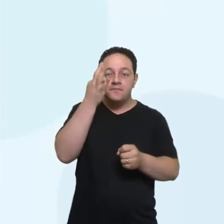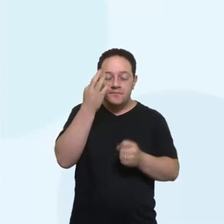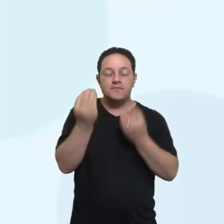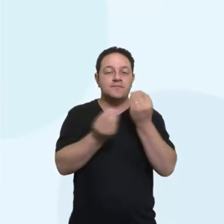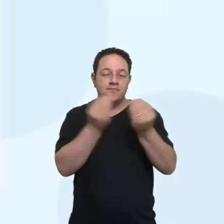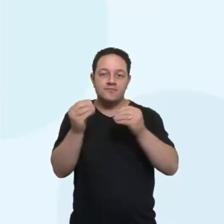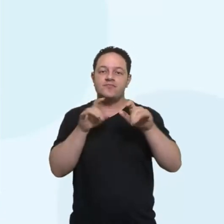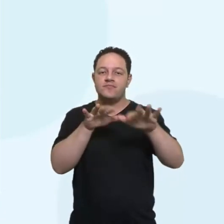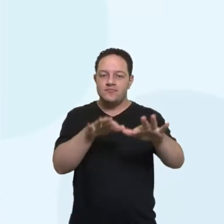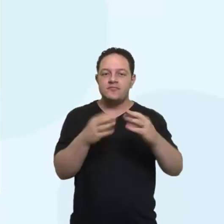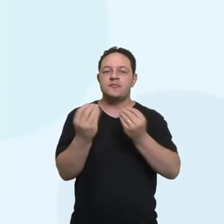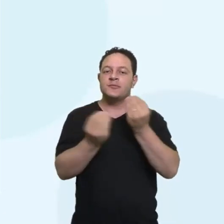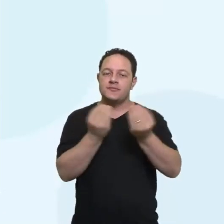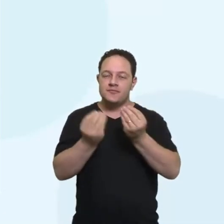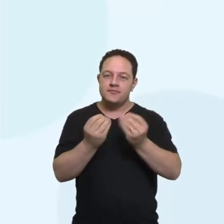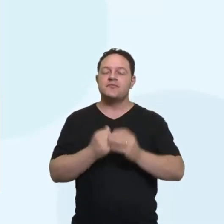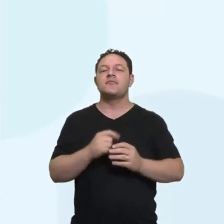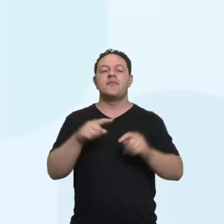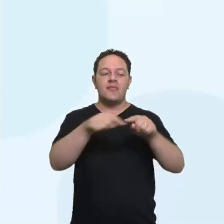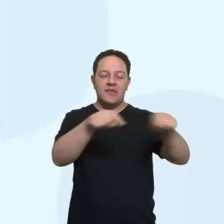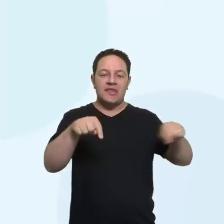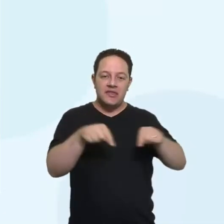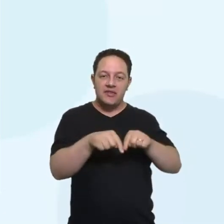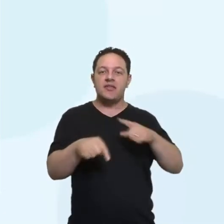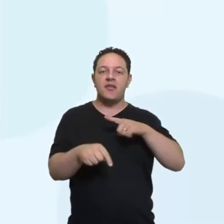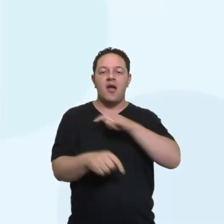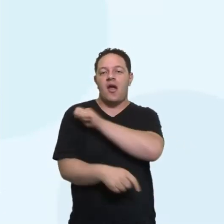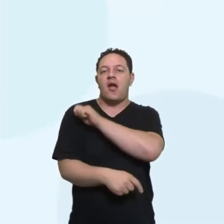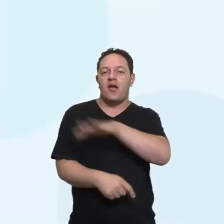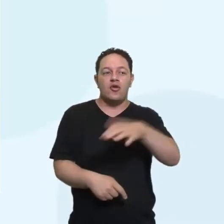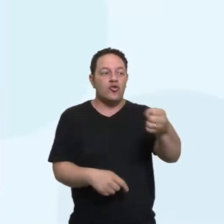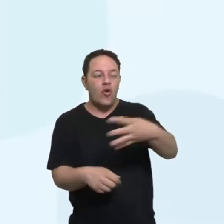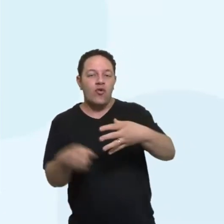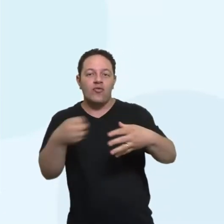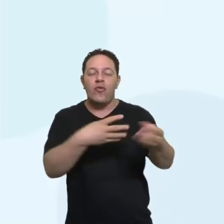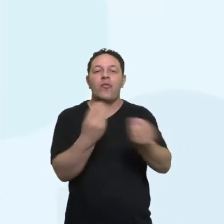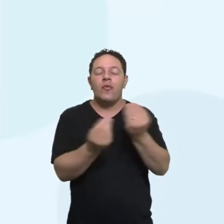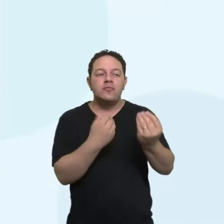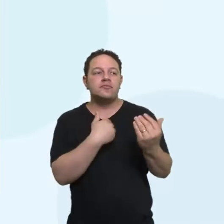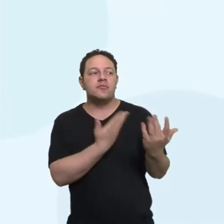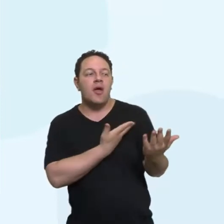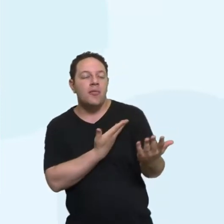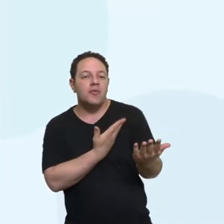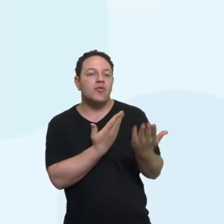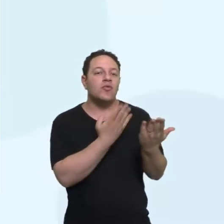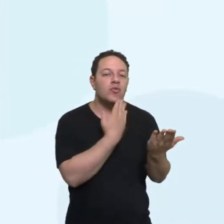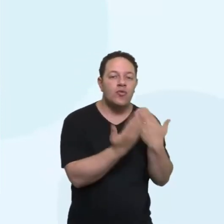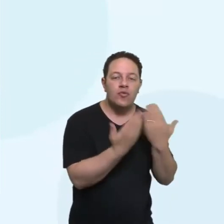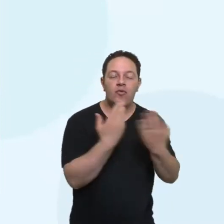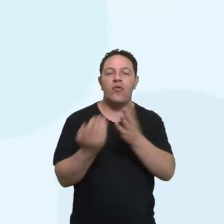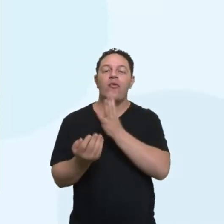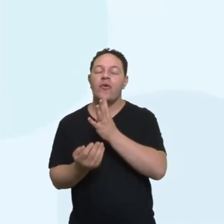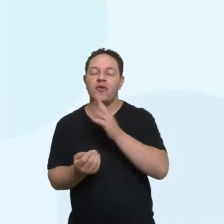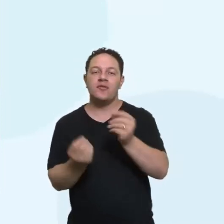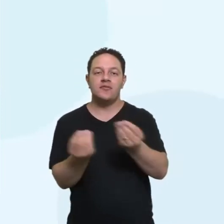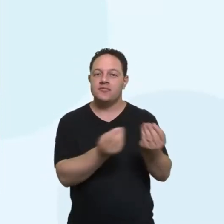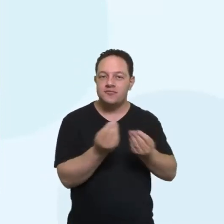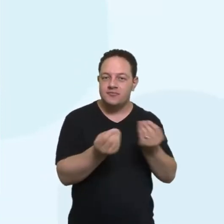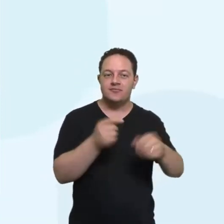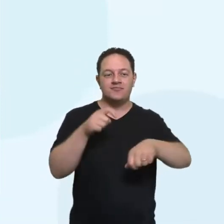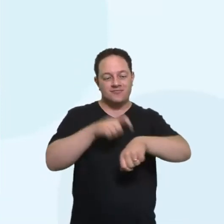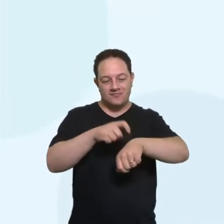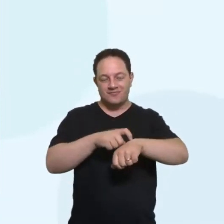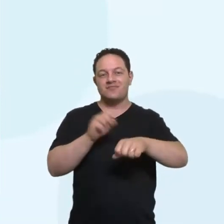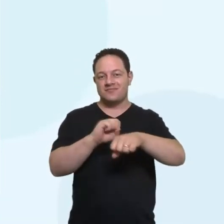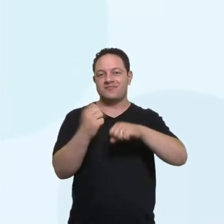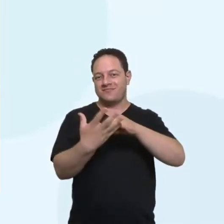como entrar em uma outra sala com novos estudantes fazer amizade aí no meio aí do retorno da pandemia